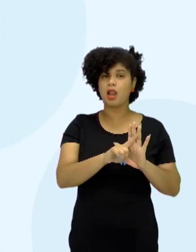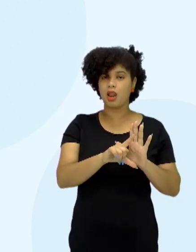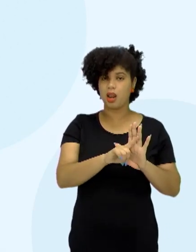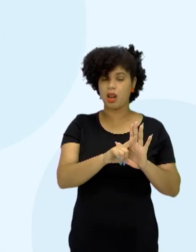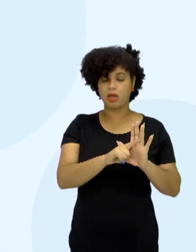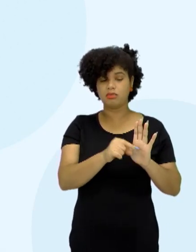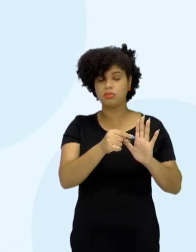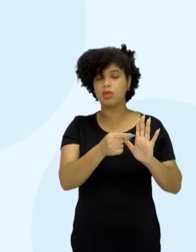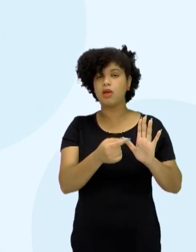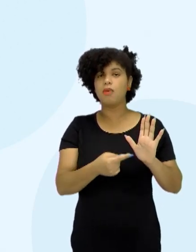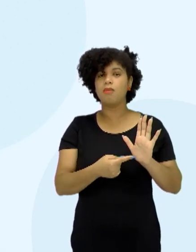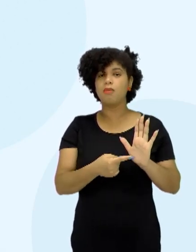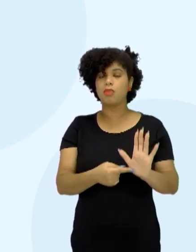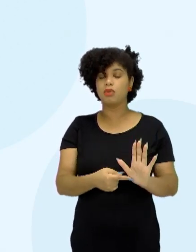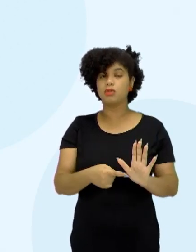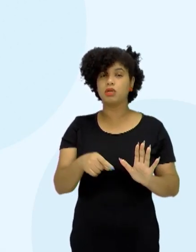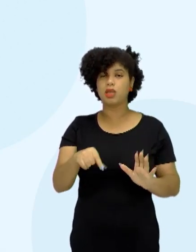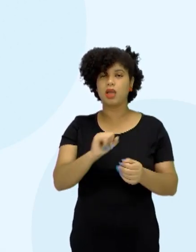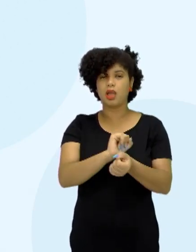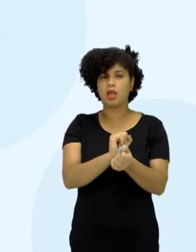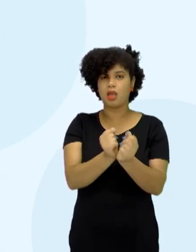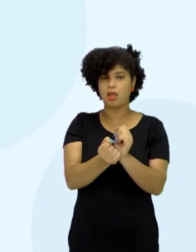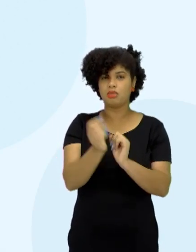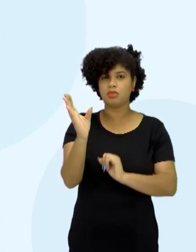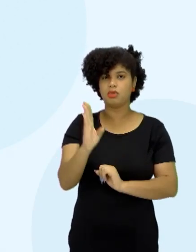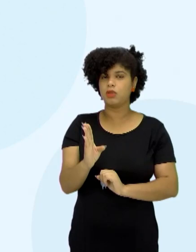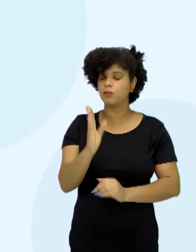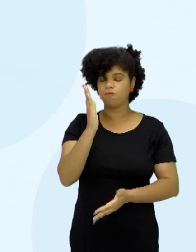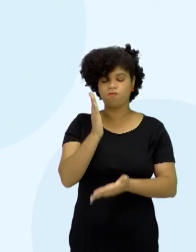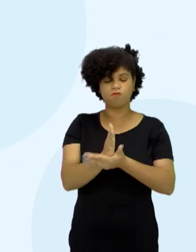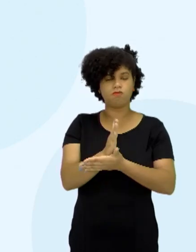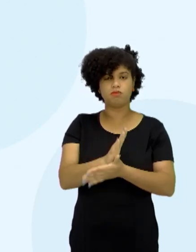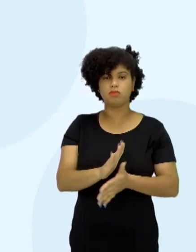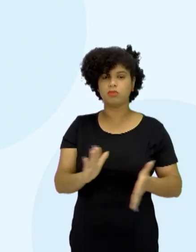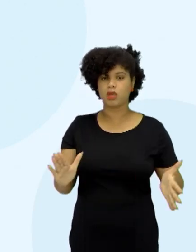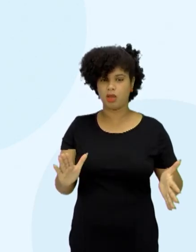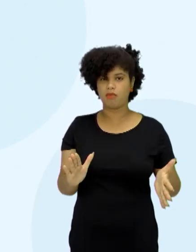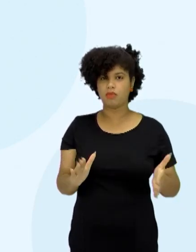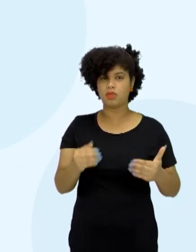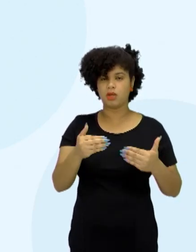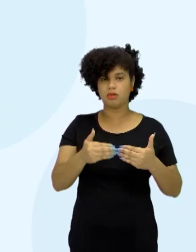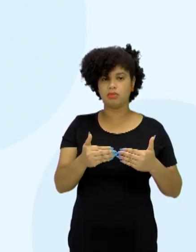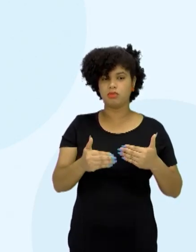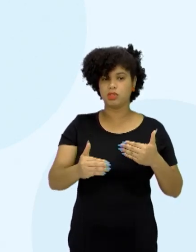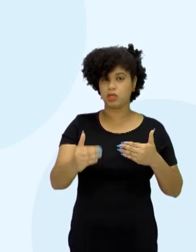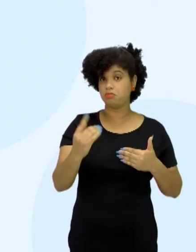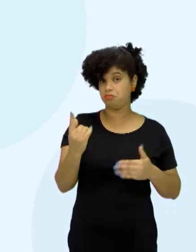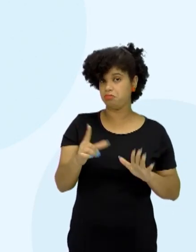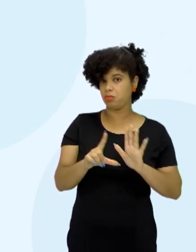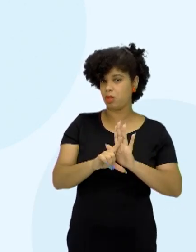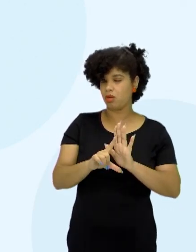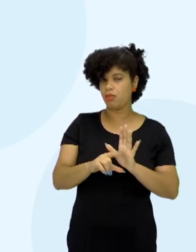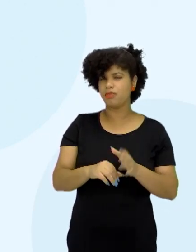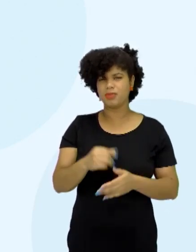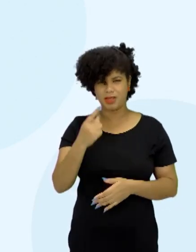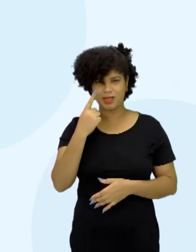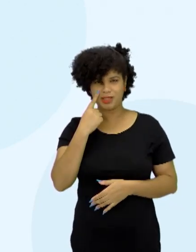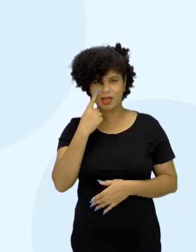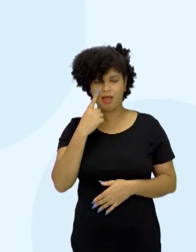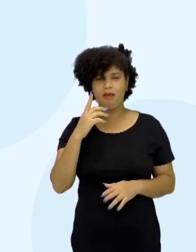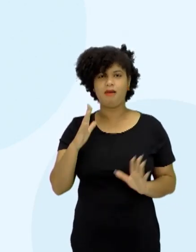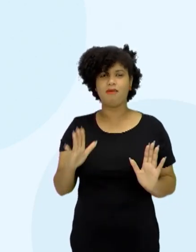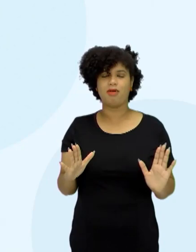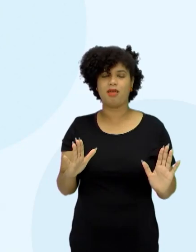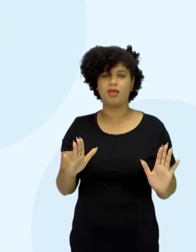O que eu estou chamando a atenção aqui, Gibá? O Brasil mal ficou independente, já há uma voz como a de